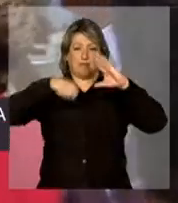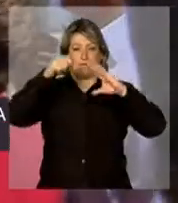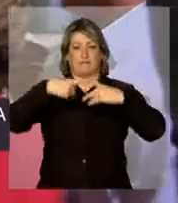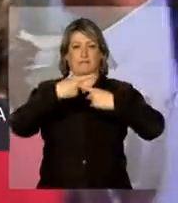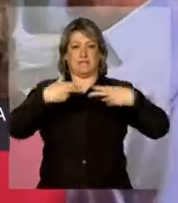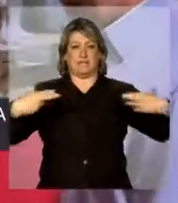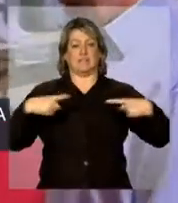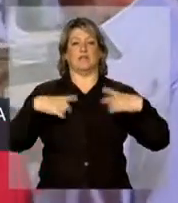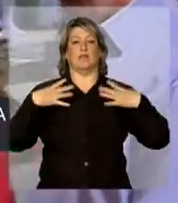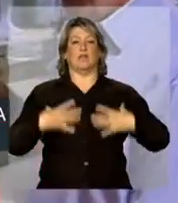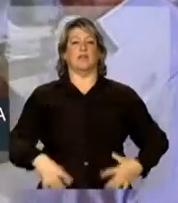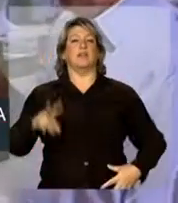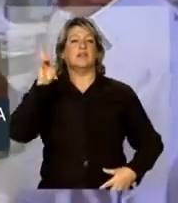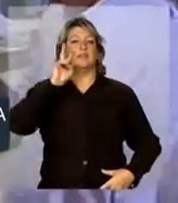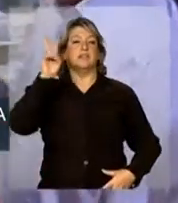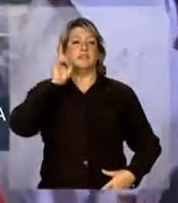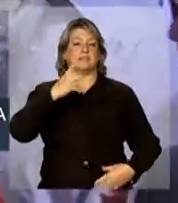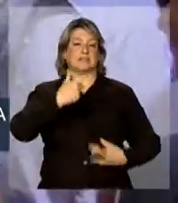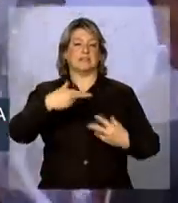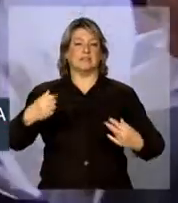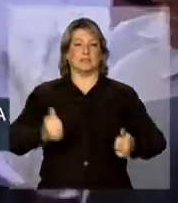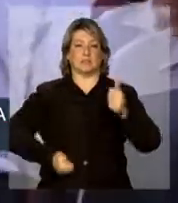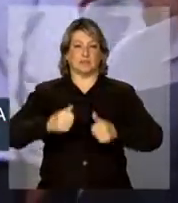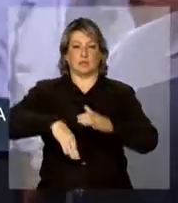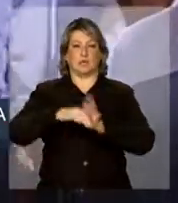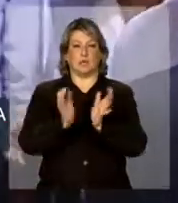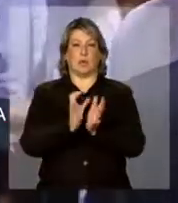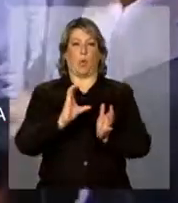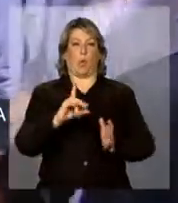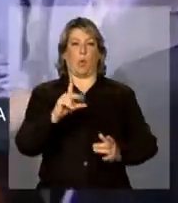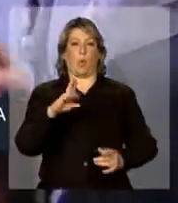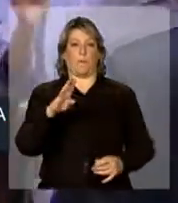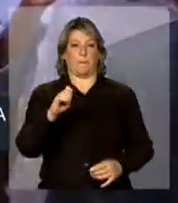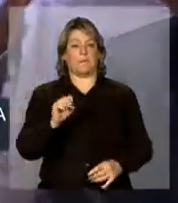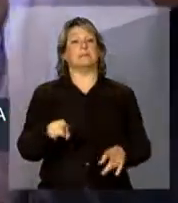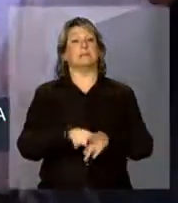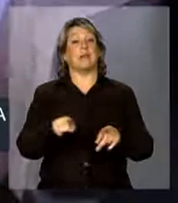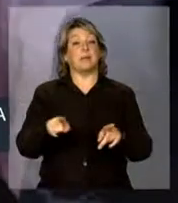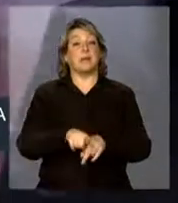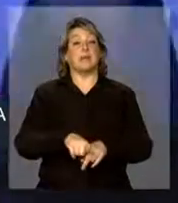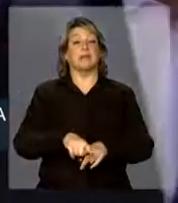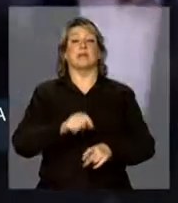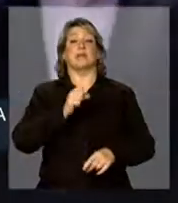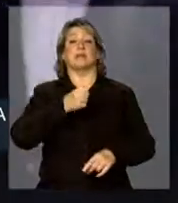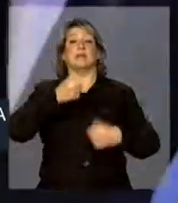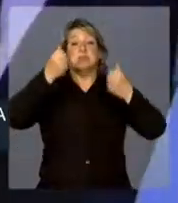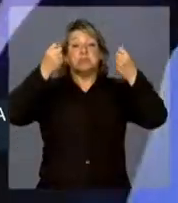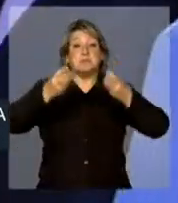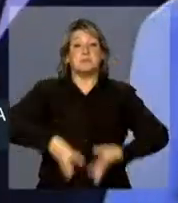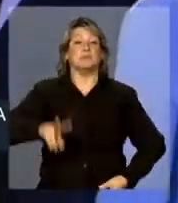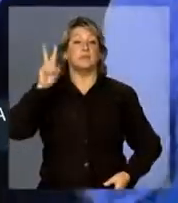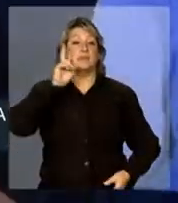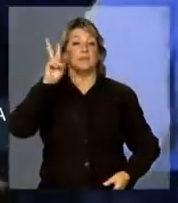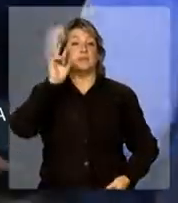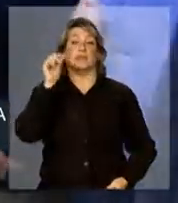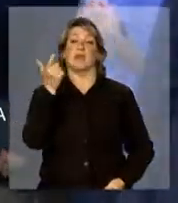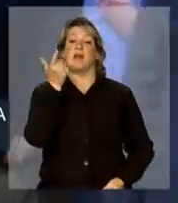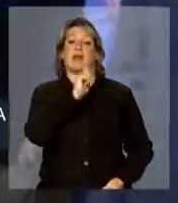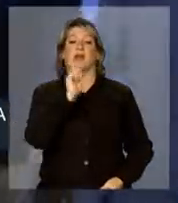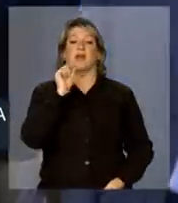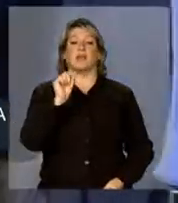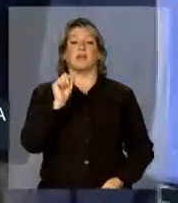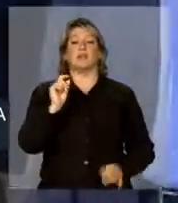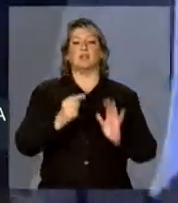E aí uniformes de Clubes e também depoimentos que ganharam um toque